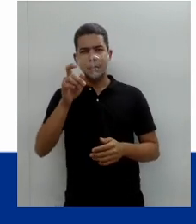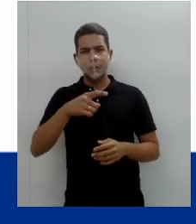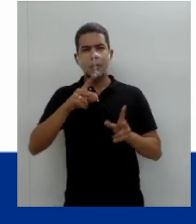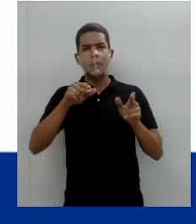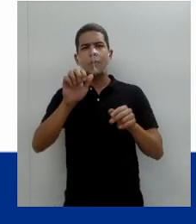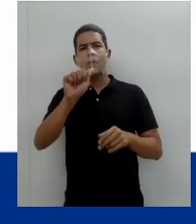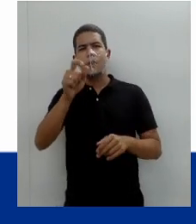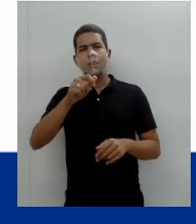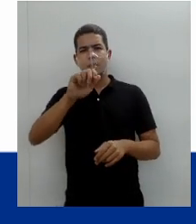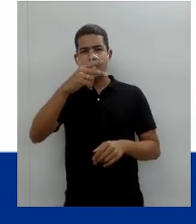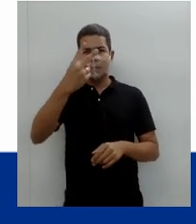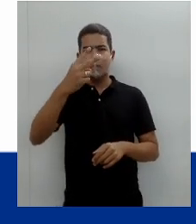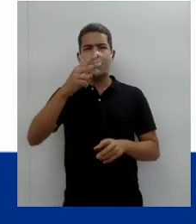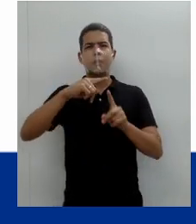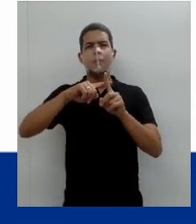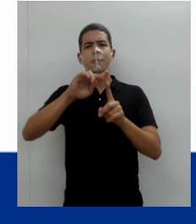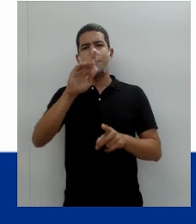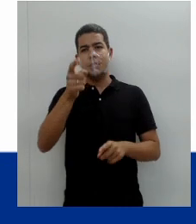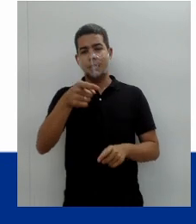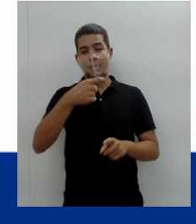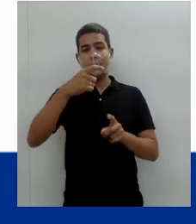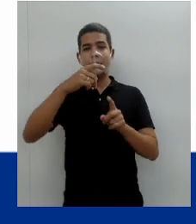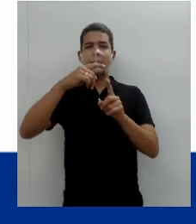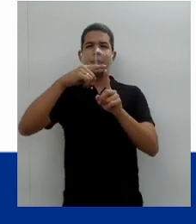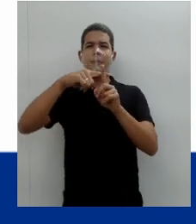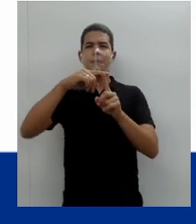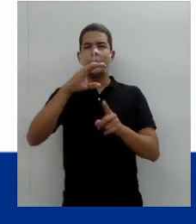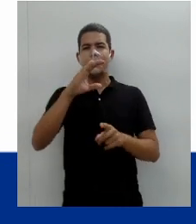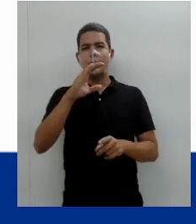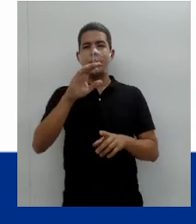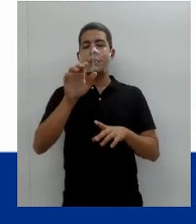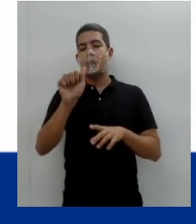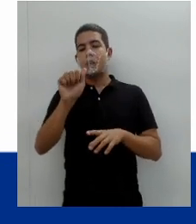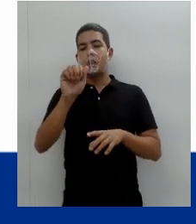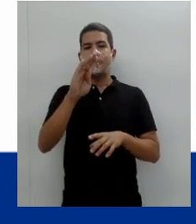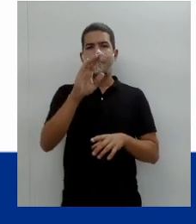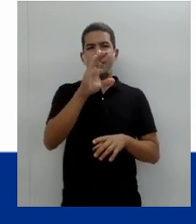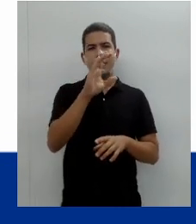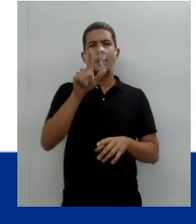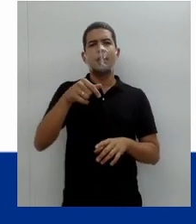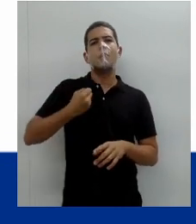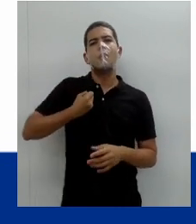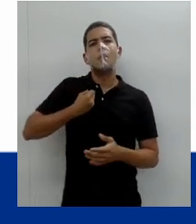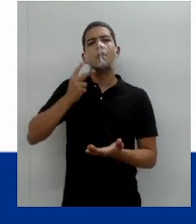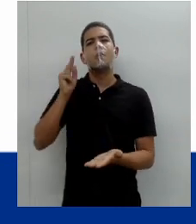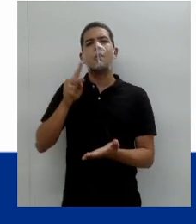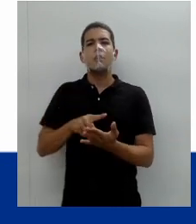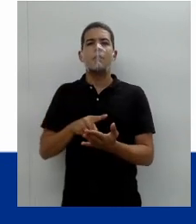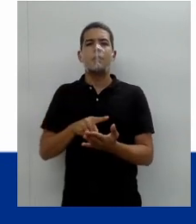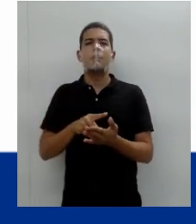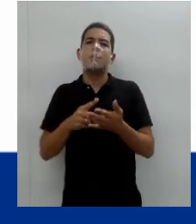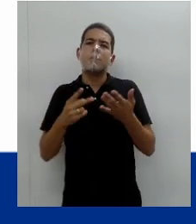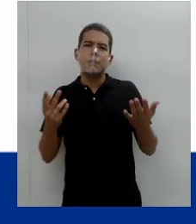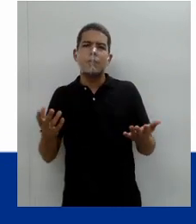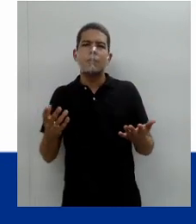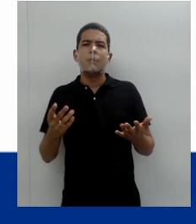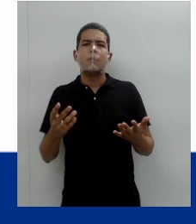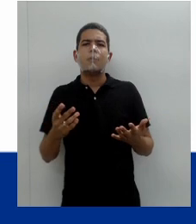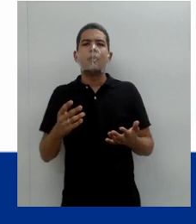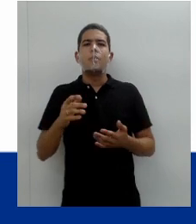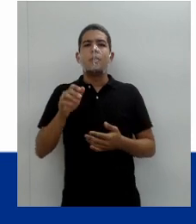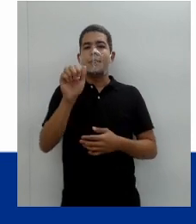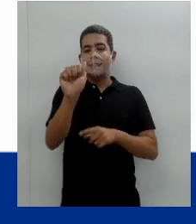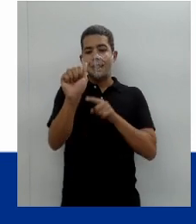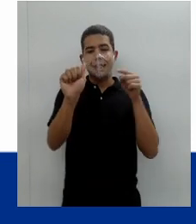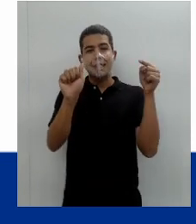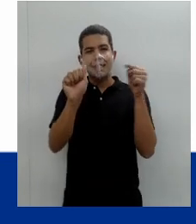quadrado mais bx mais c, onde a, b e c são números reais, portanto, esse